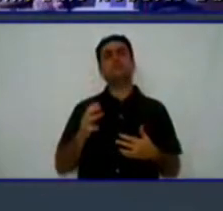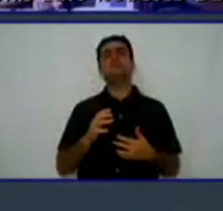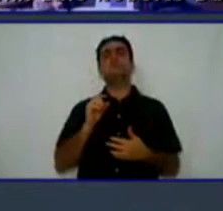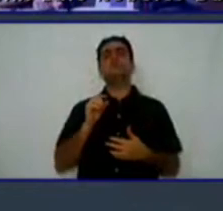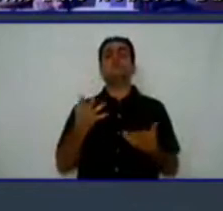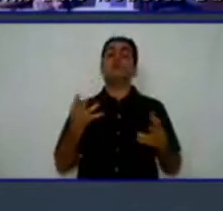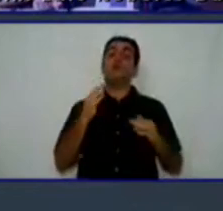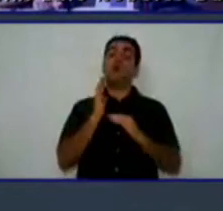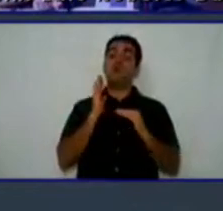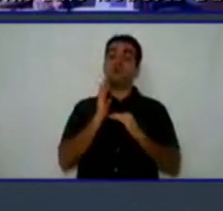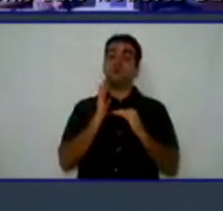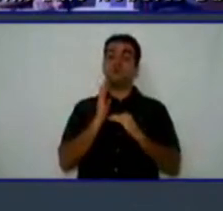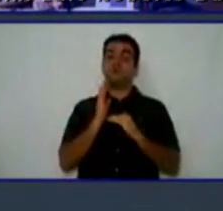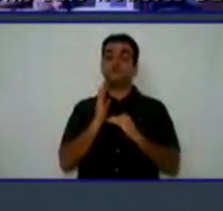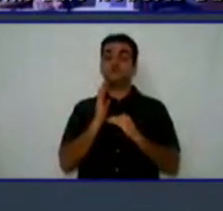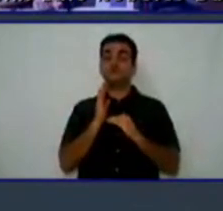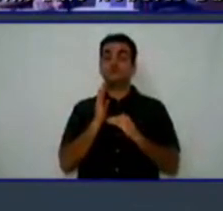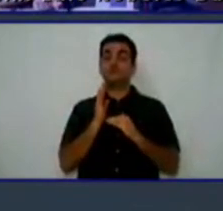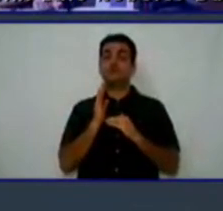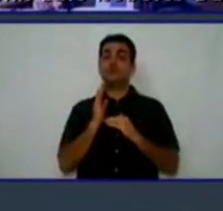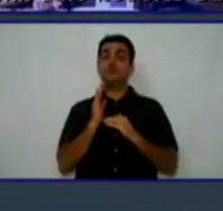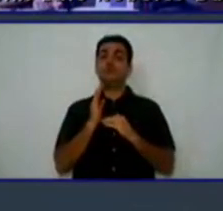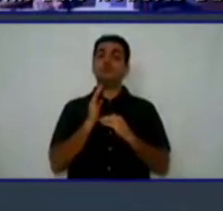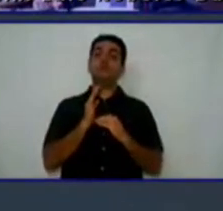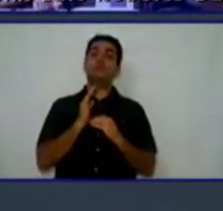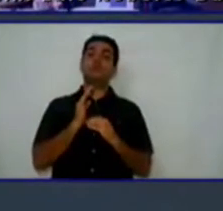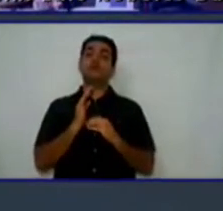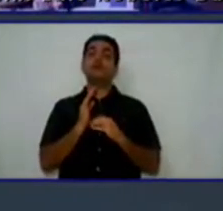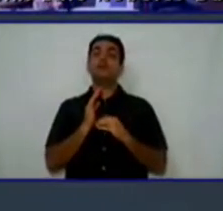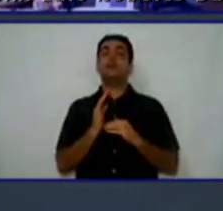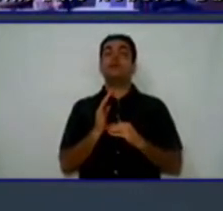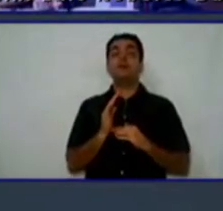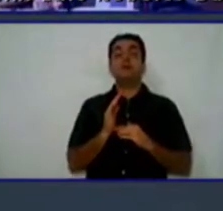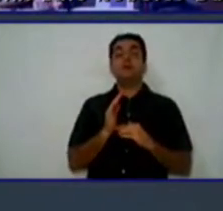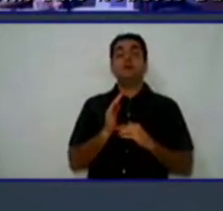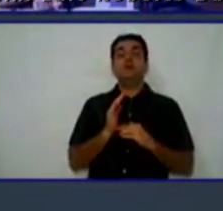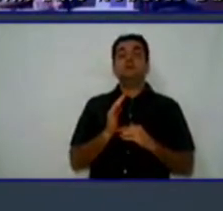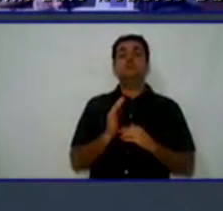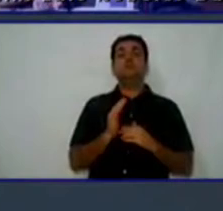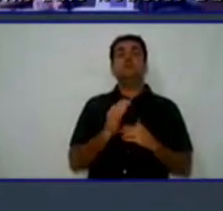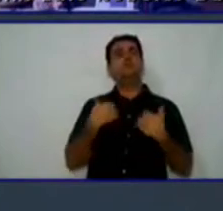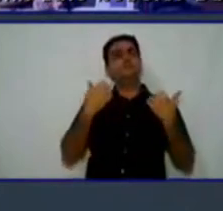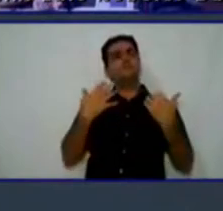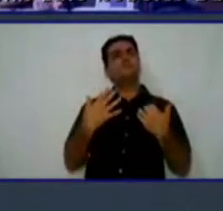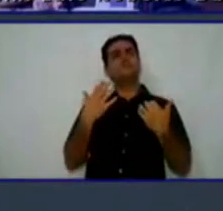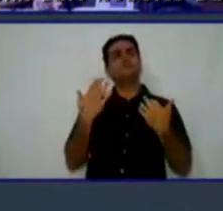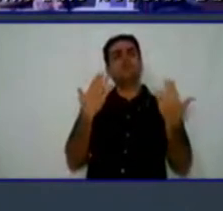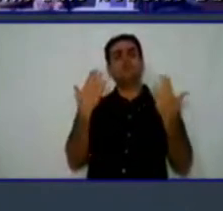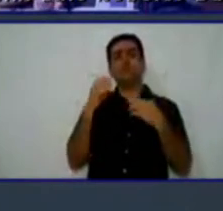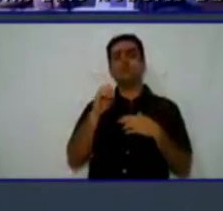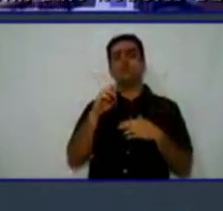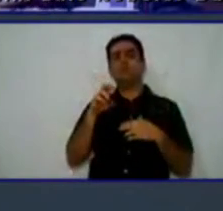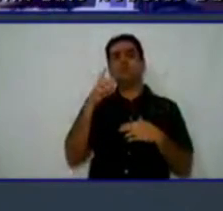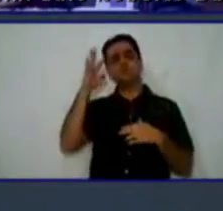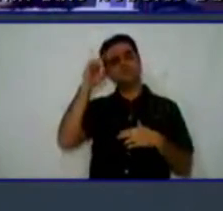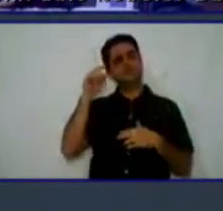E por último, já chegando ao fim da minha sustentação, eu trouxe uma questão de ordem